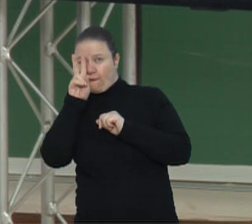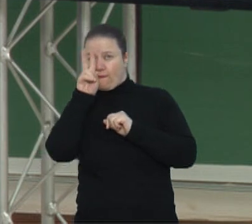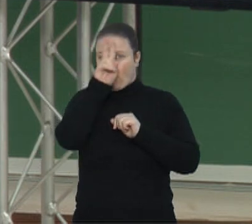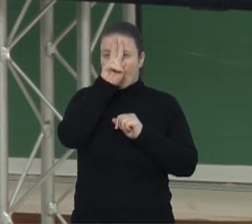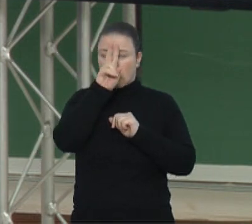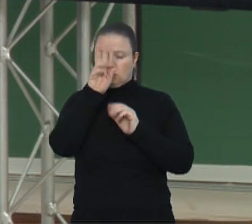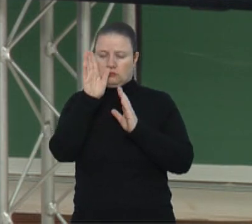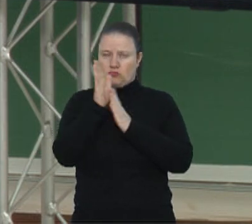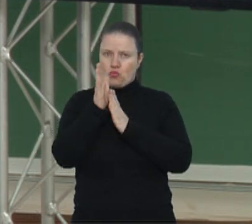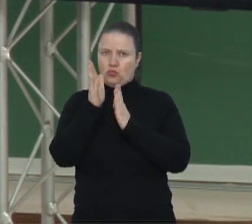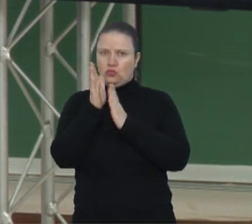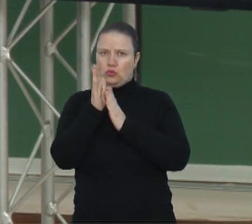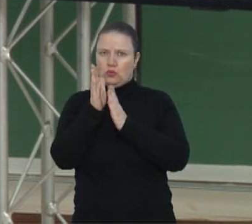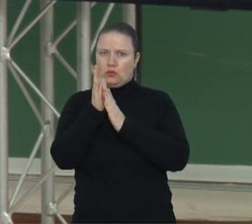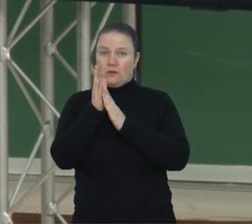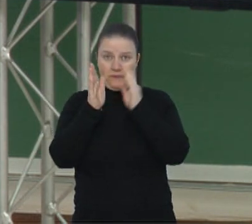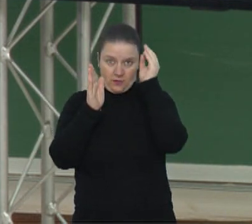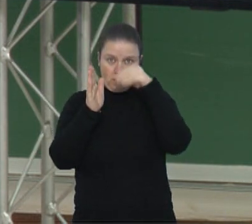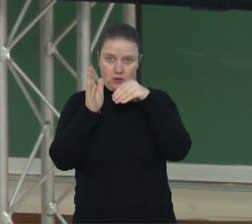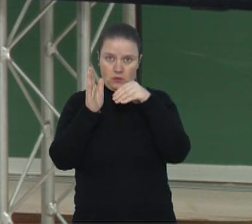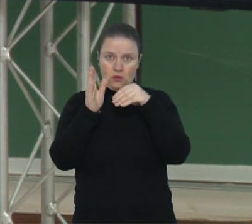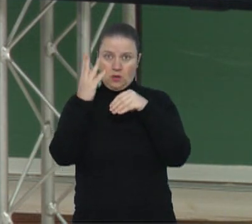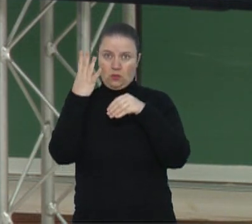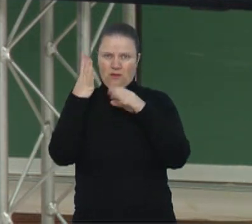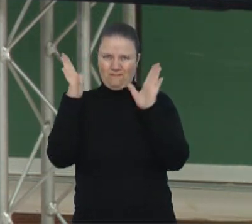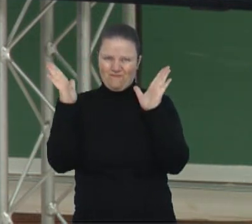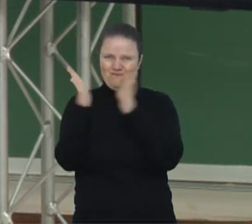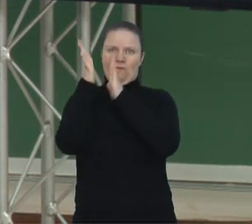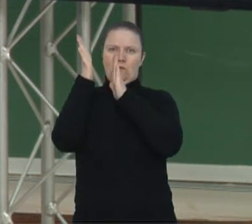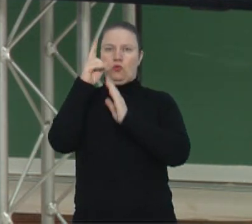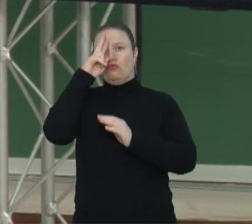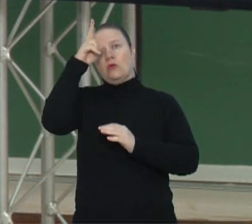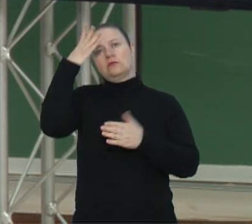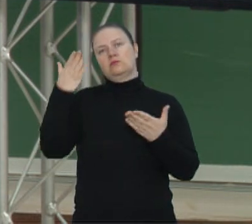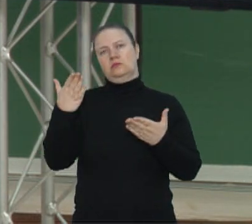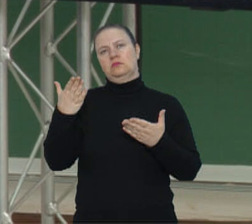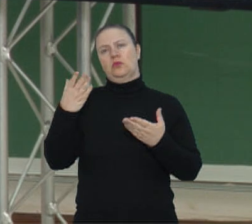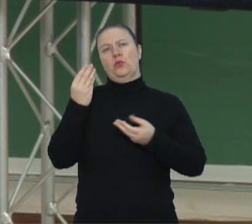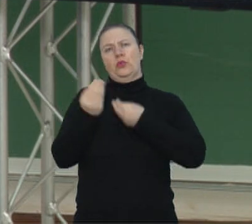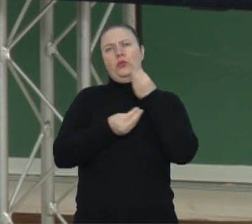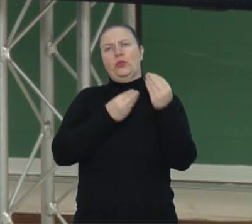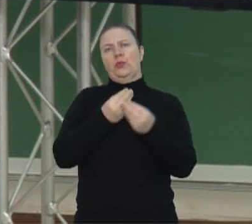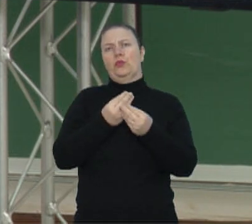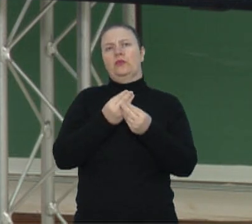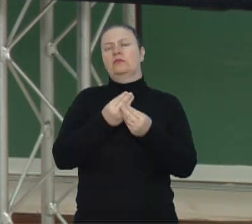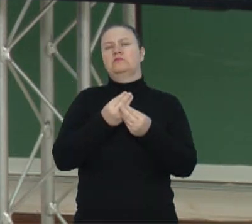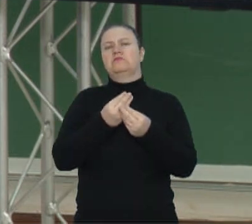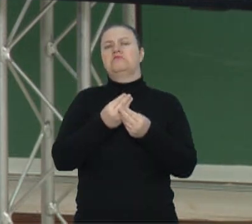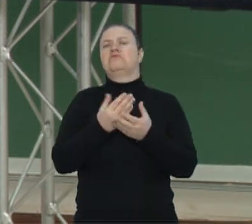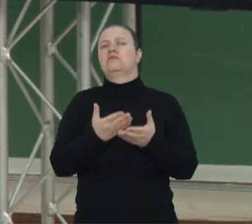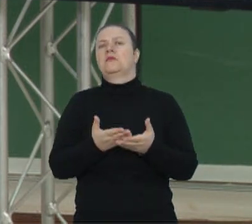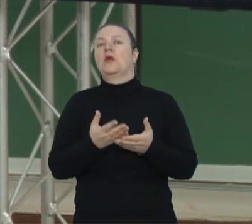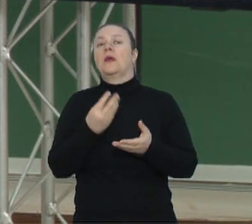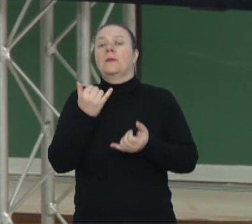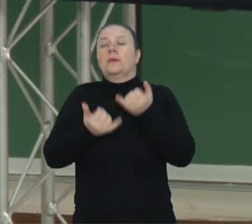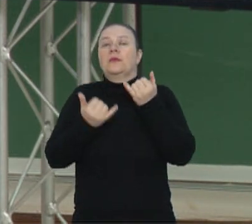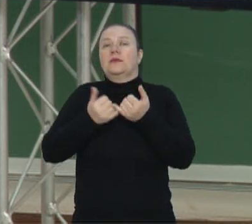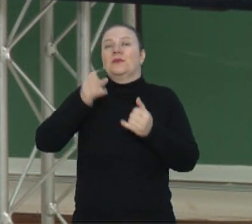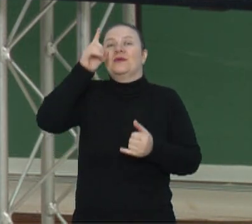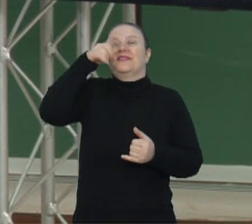determinados pontos. Então, é como se fosse uma nota com acento mais elevado. A combinação